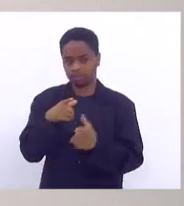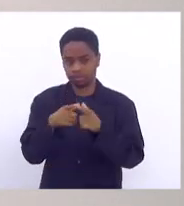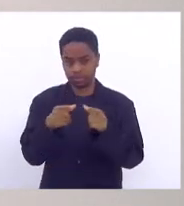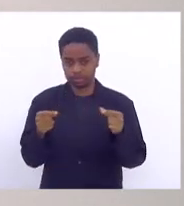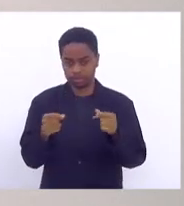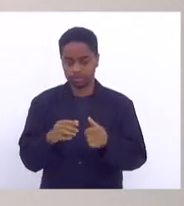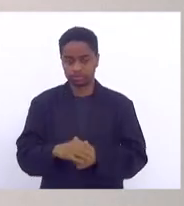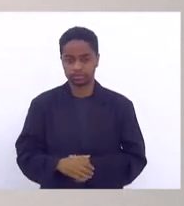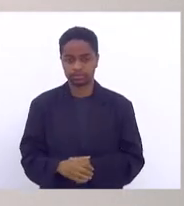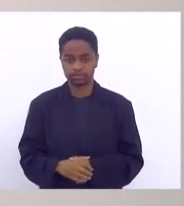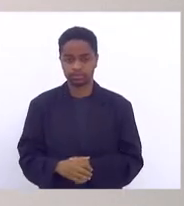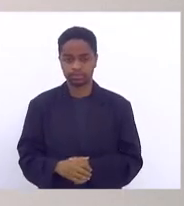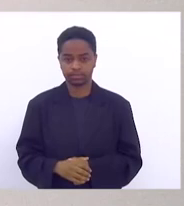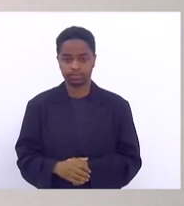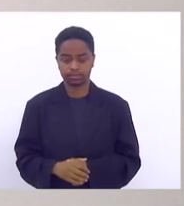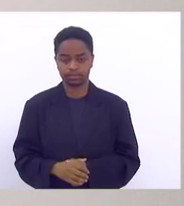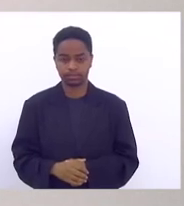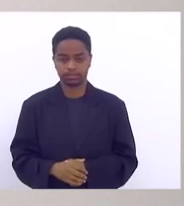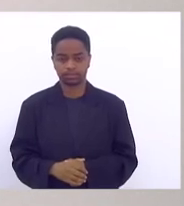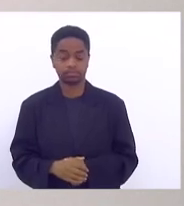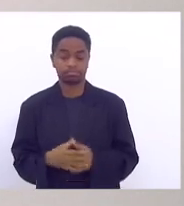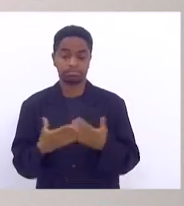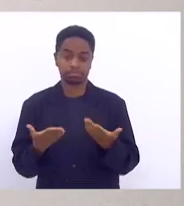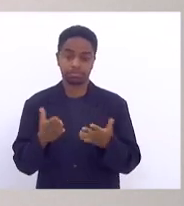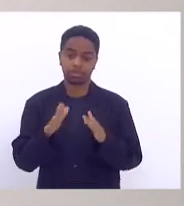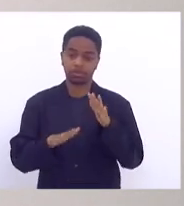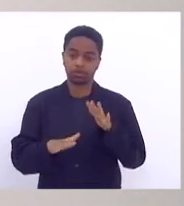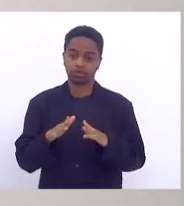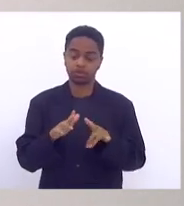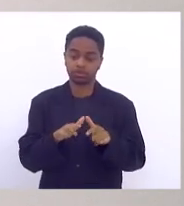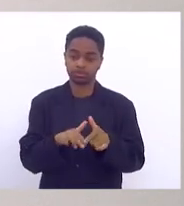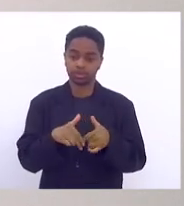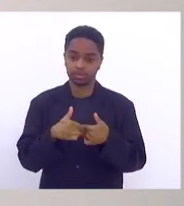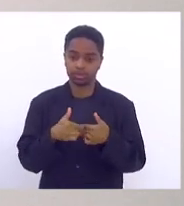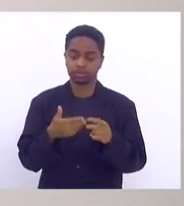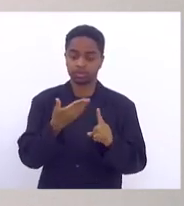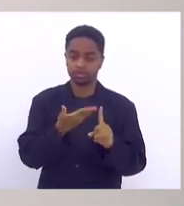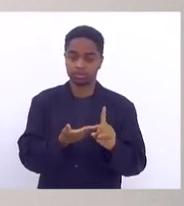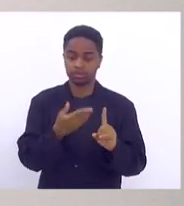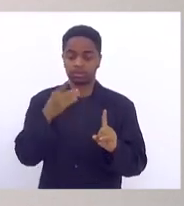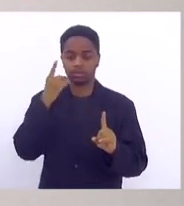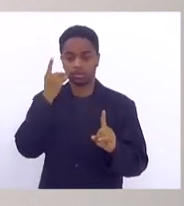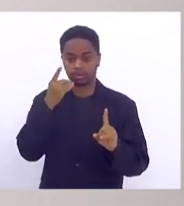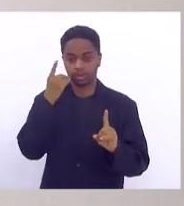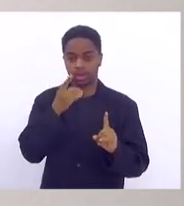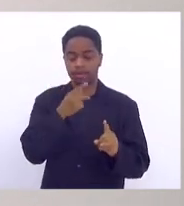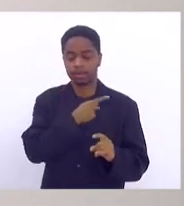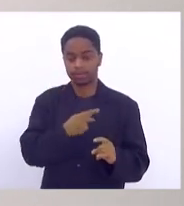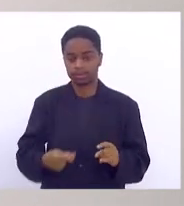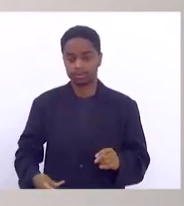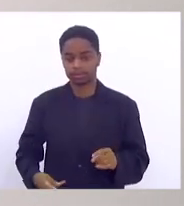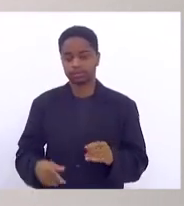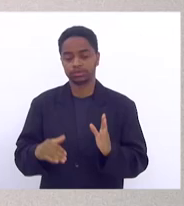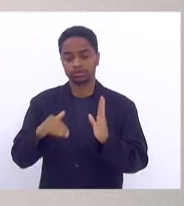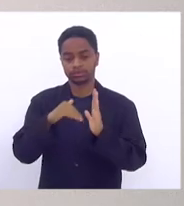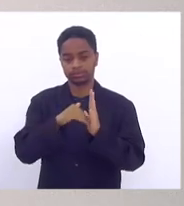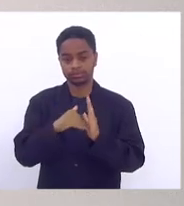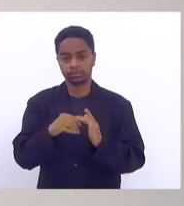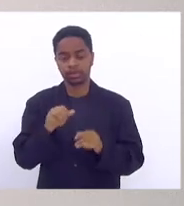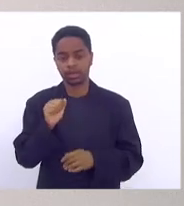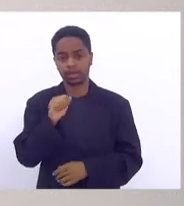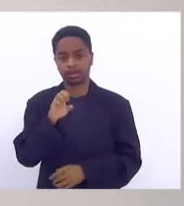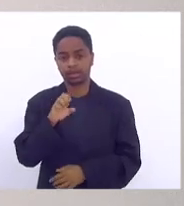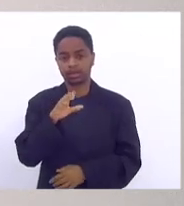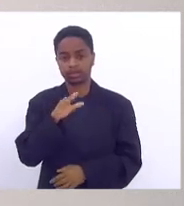Brasília e então talvez por isso o deputado presidente da Câmara dos Deputados Aécio